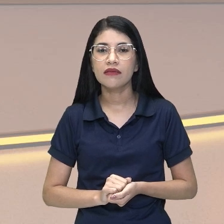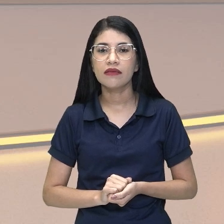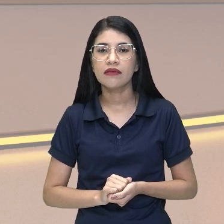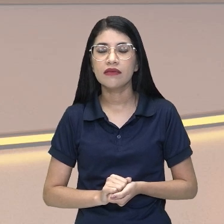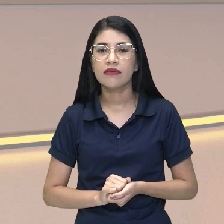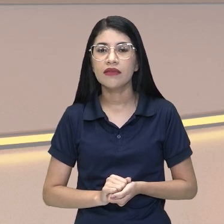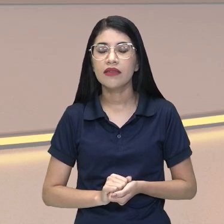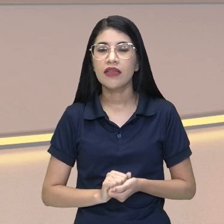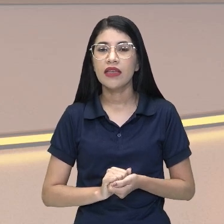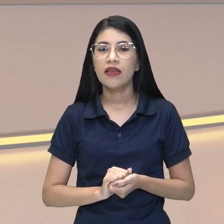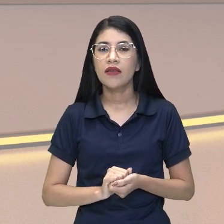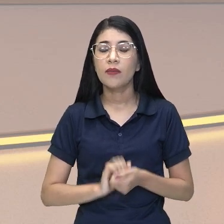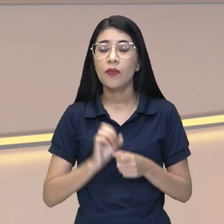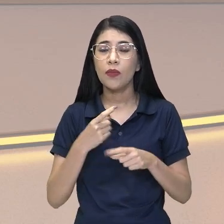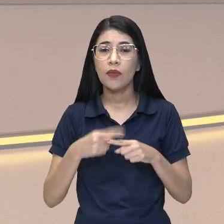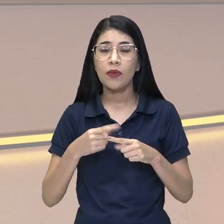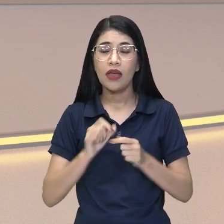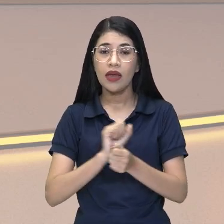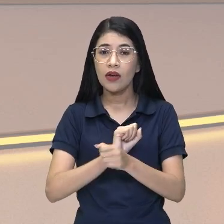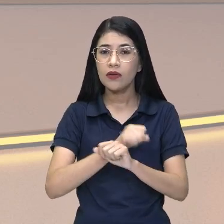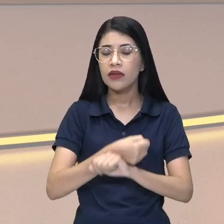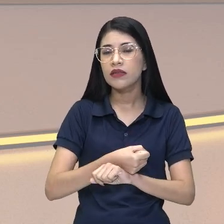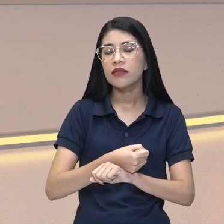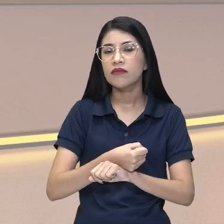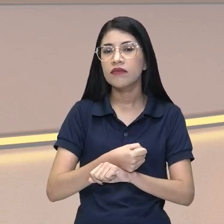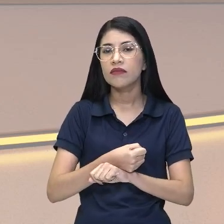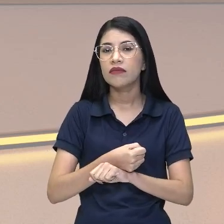escravidão surgindo,